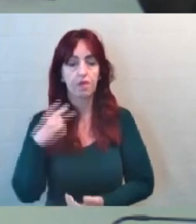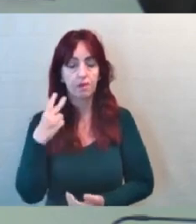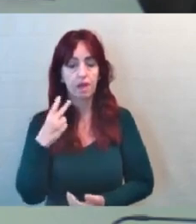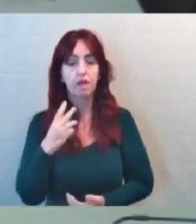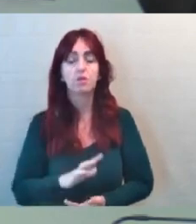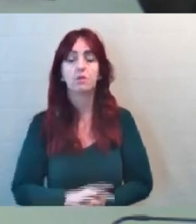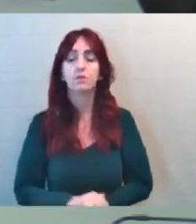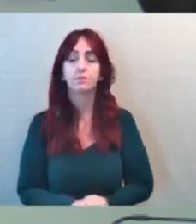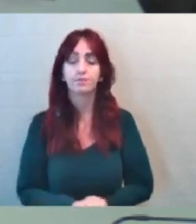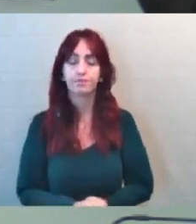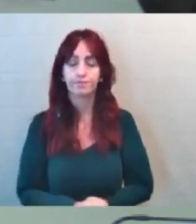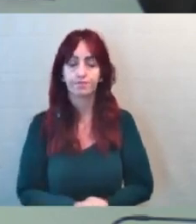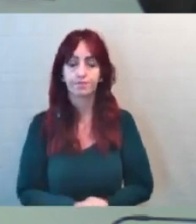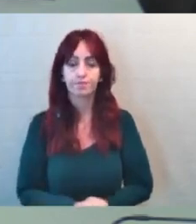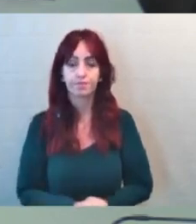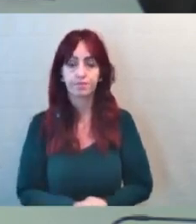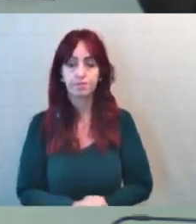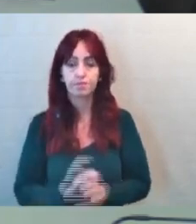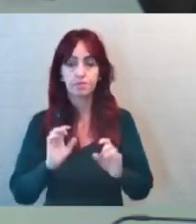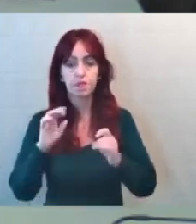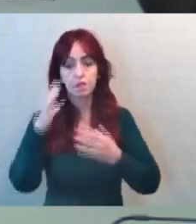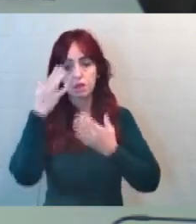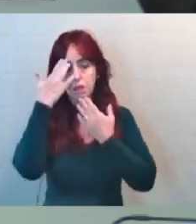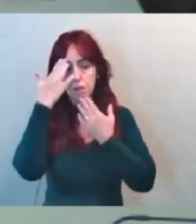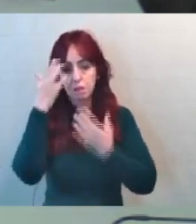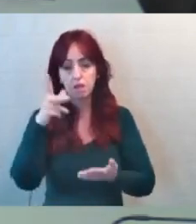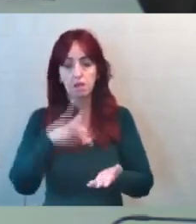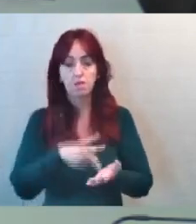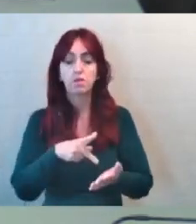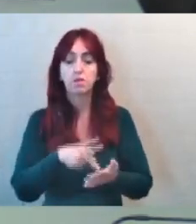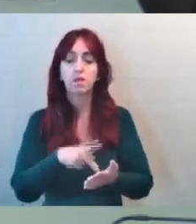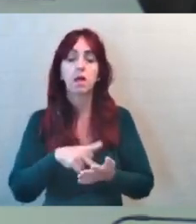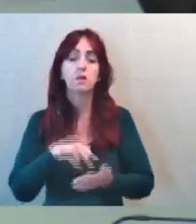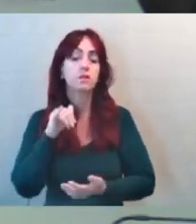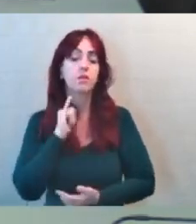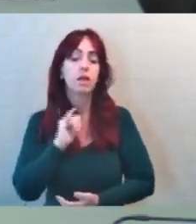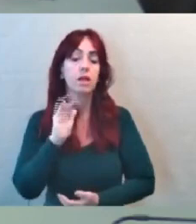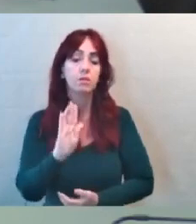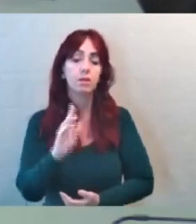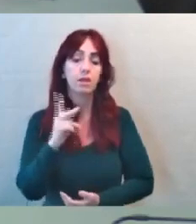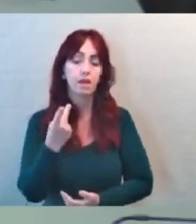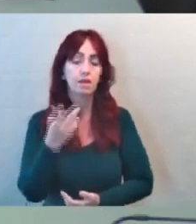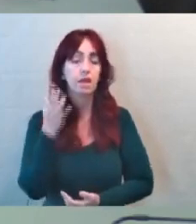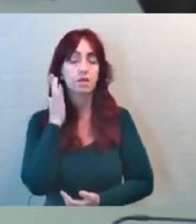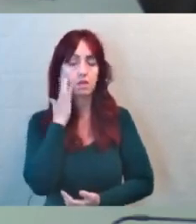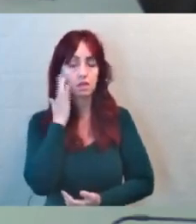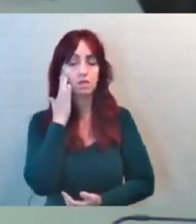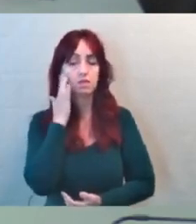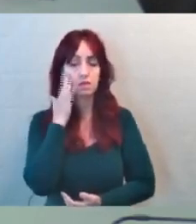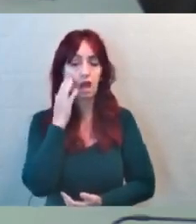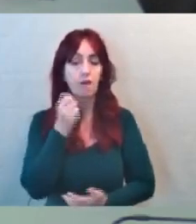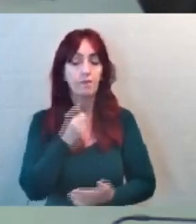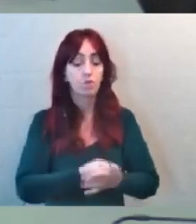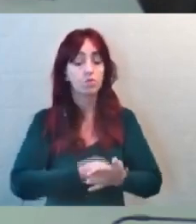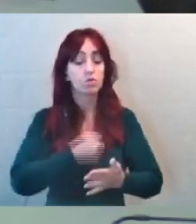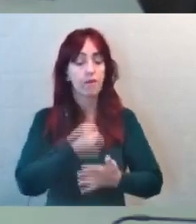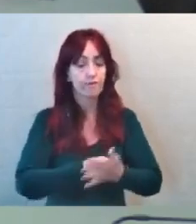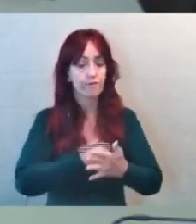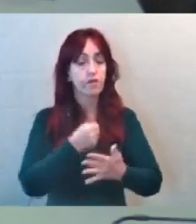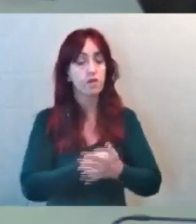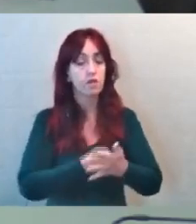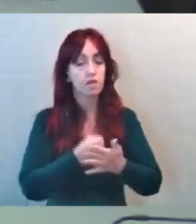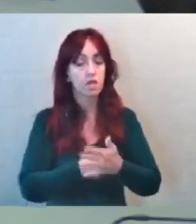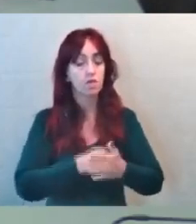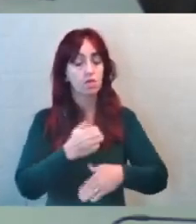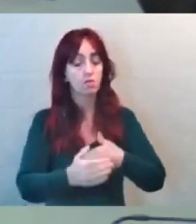realmente e dizer que Belo Horizonte sabe do desafio que vai ser realmente resolver